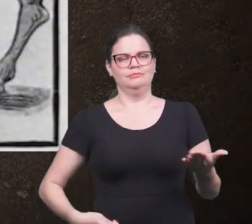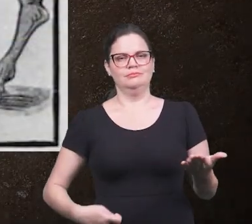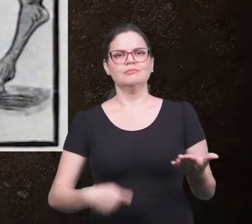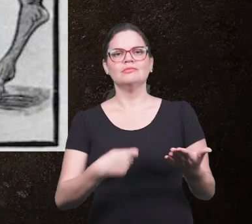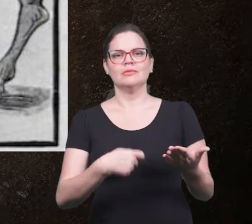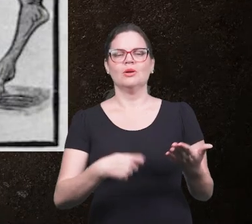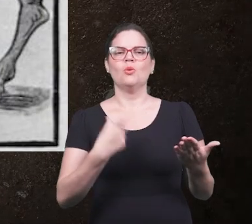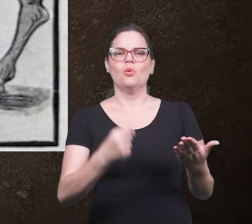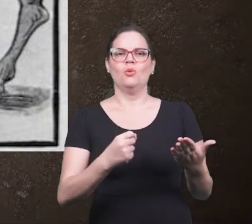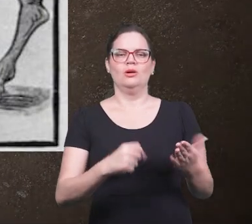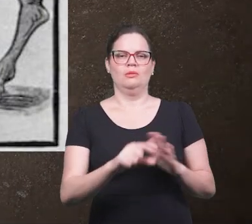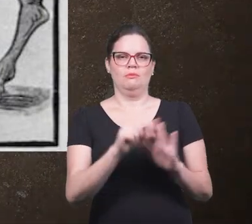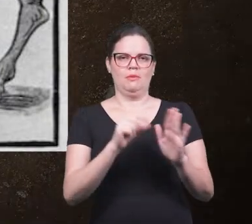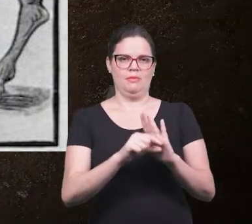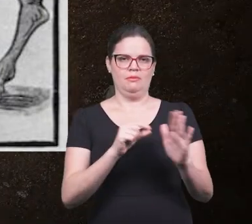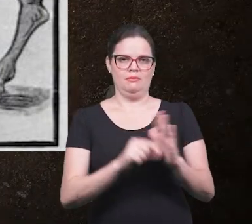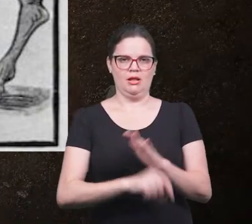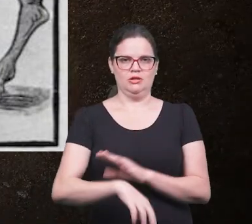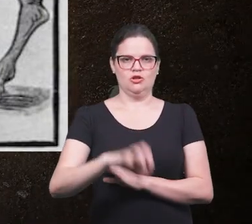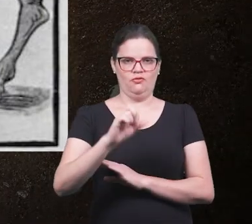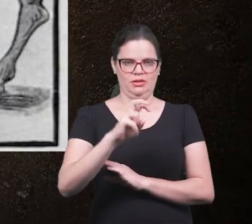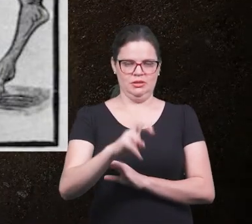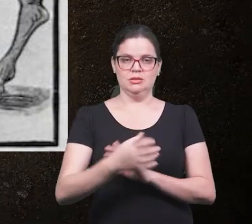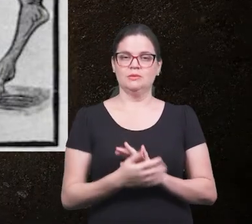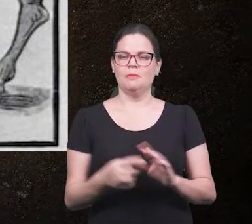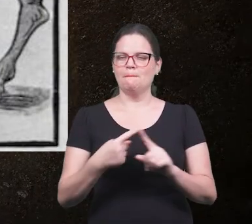indulgências. Indulgências